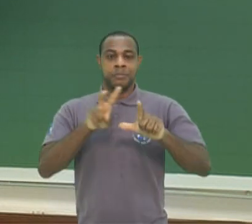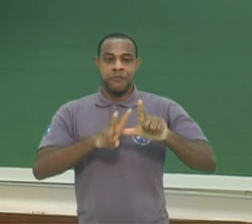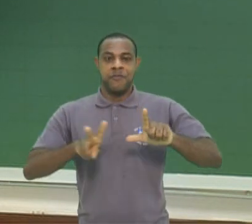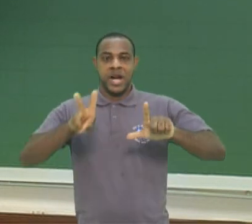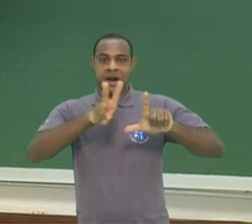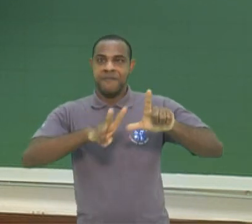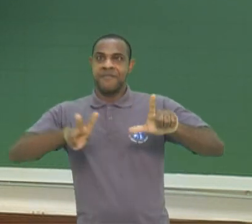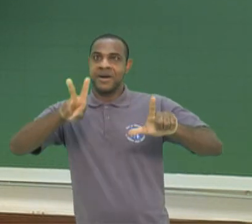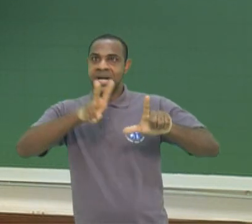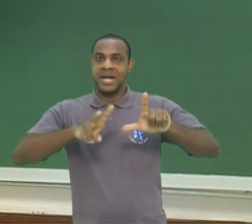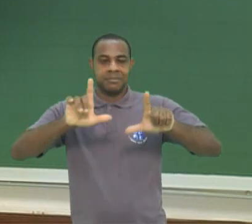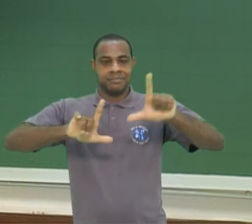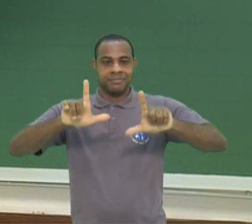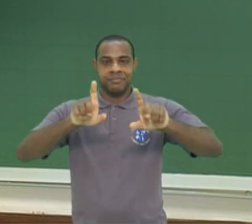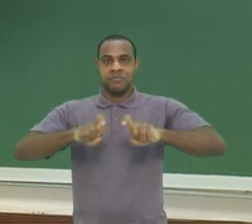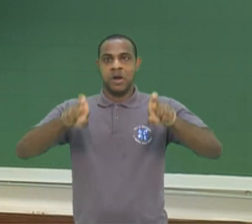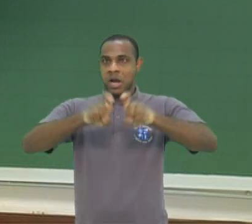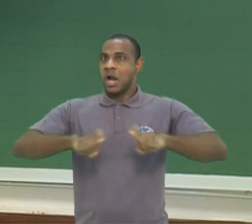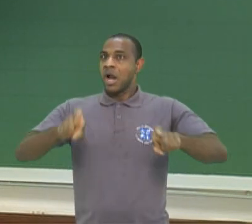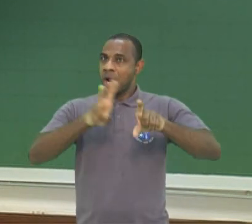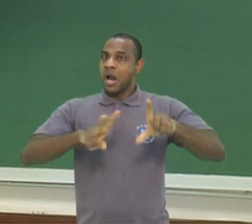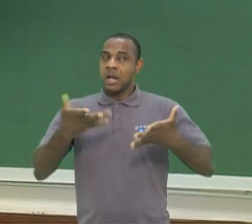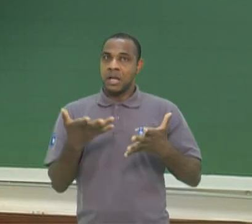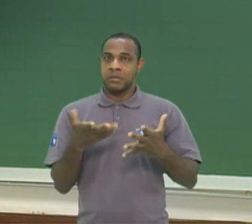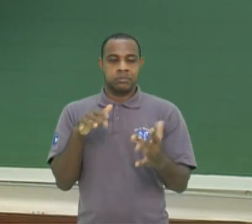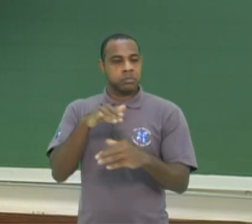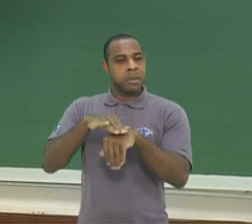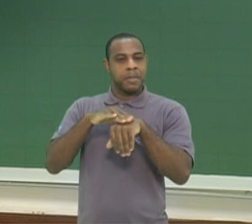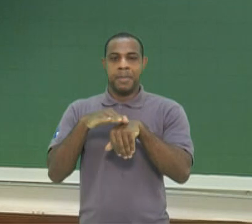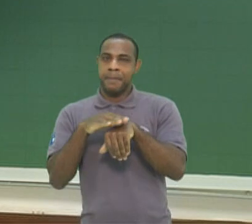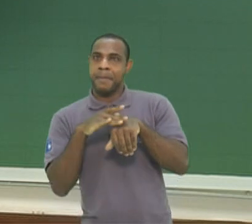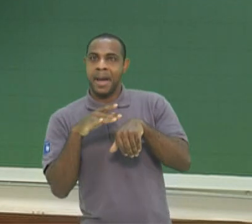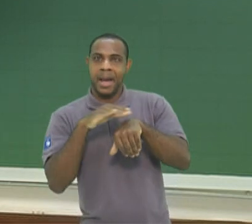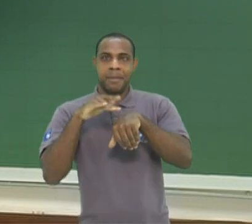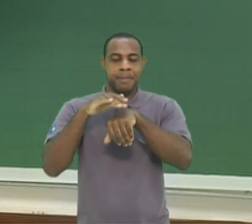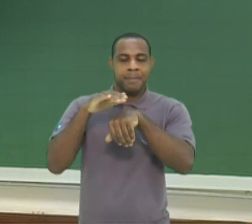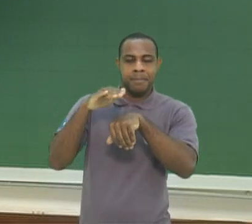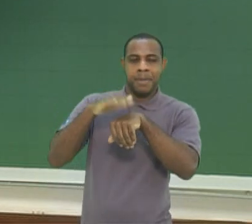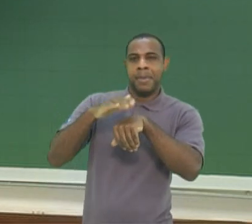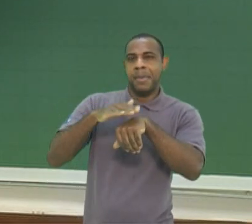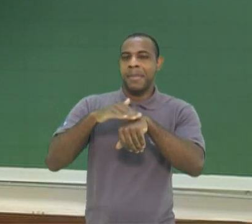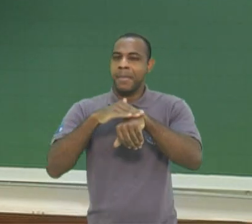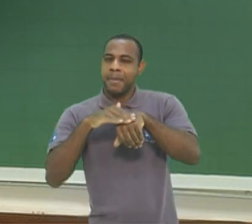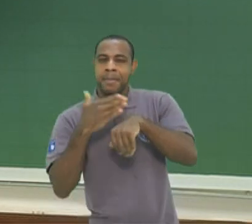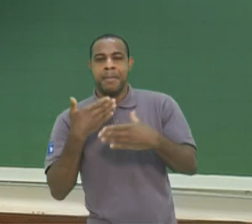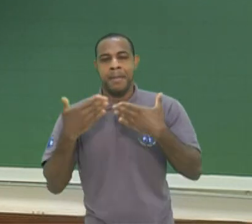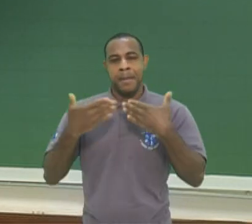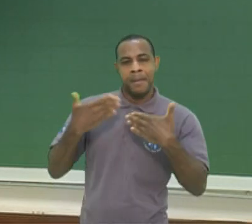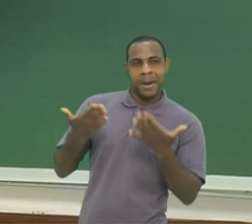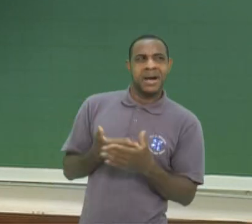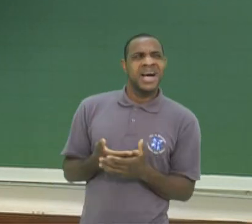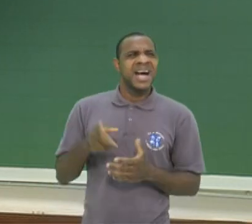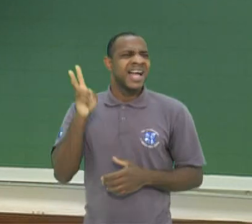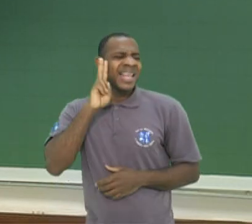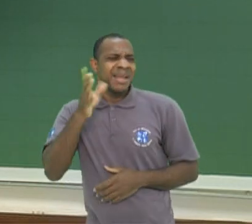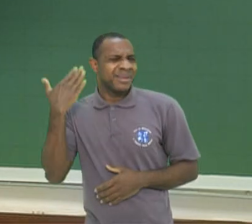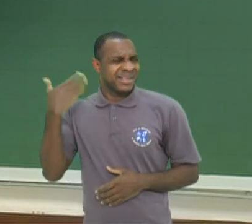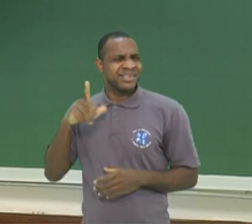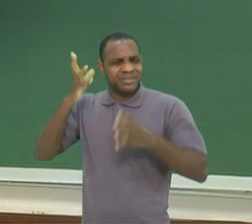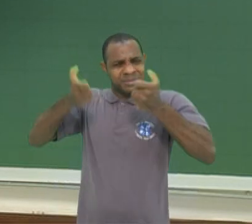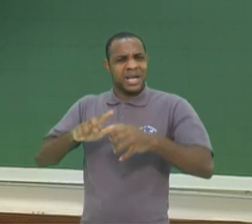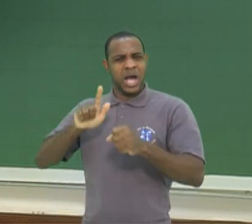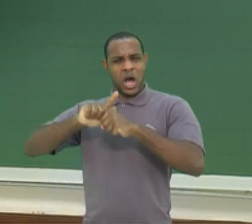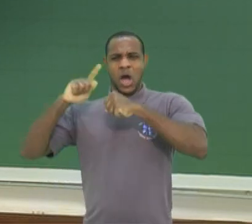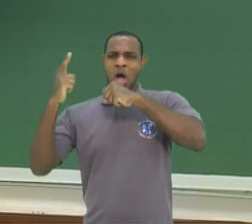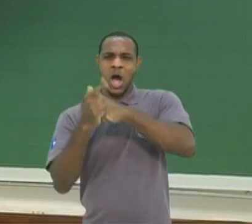que fisicamente. Porém, nós estamos em constante contato. Lembra que algumas aulas a gente falava sobre globalização?